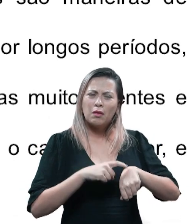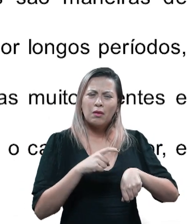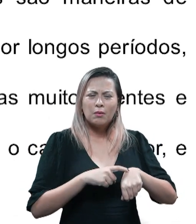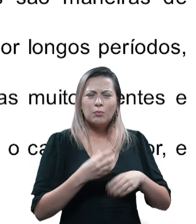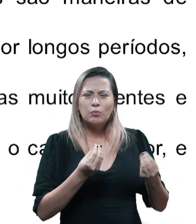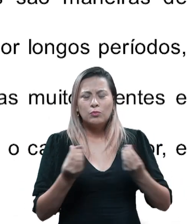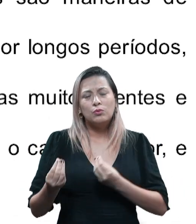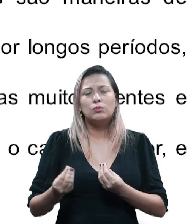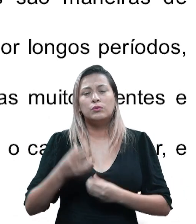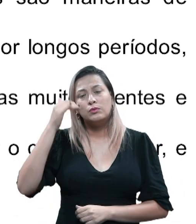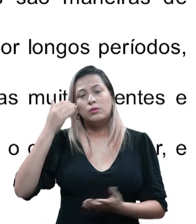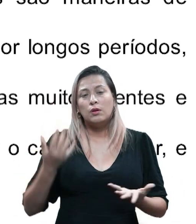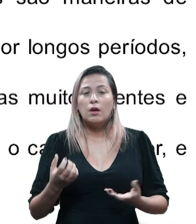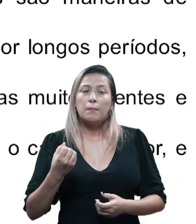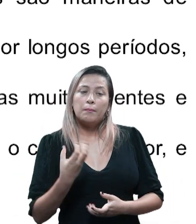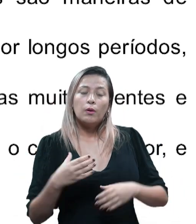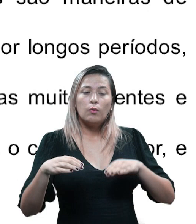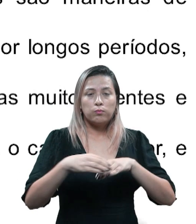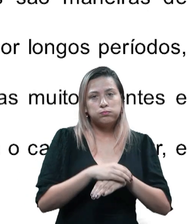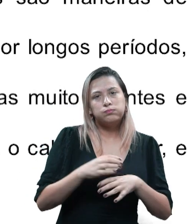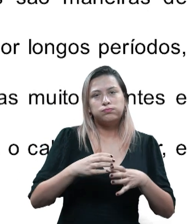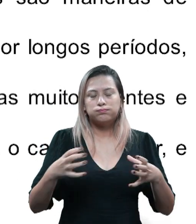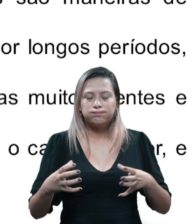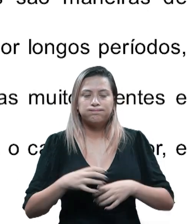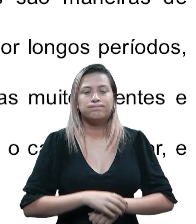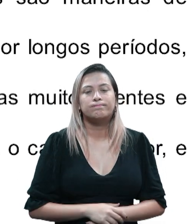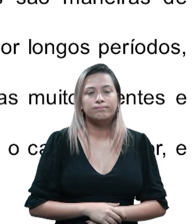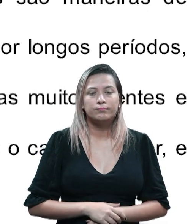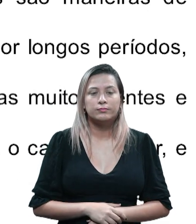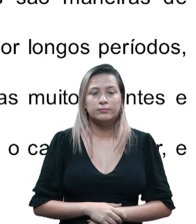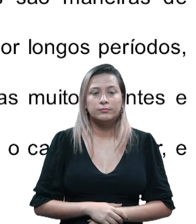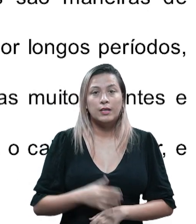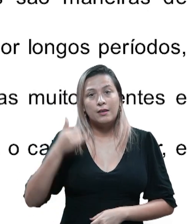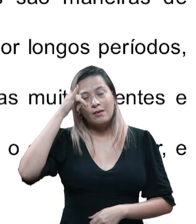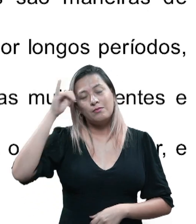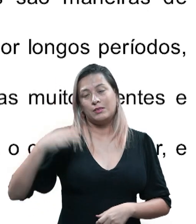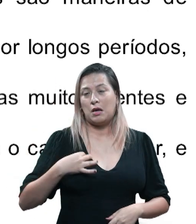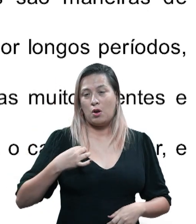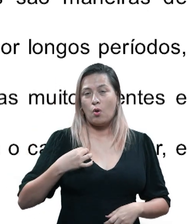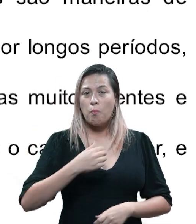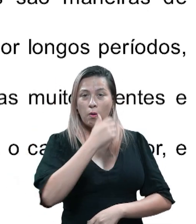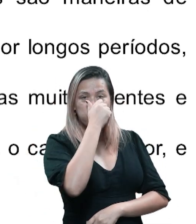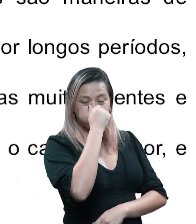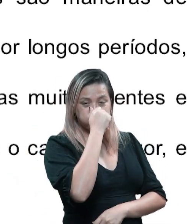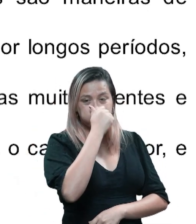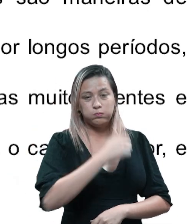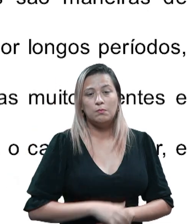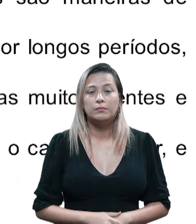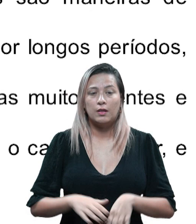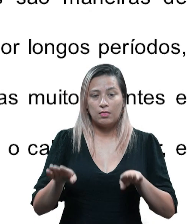mais largos e ventilados. Evite roupas muito quentes e justas. E também tecidos